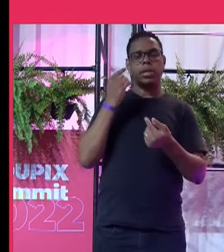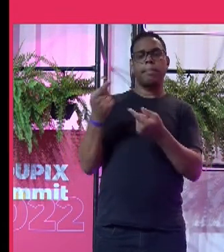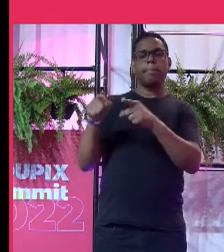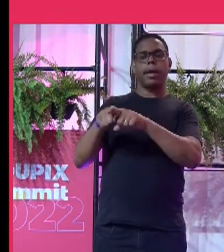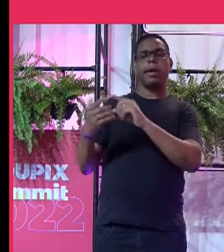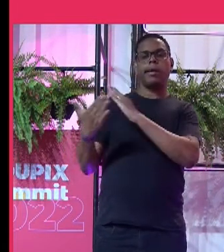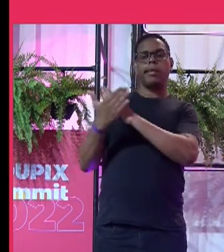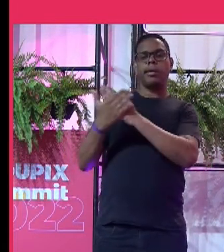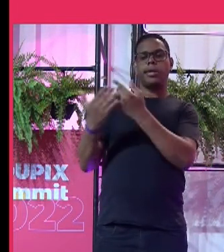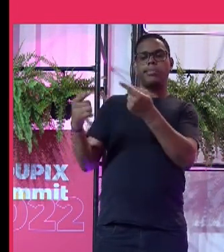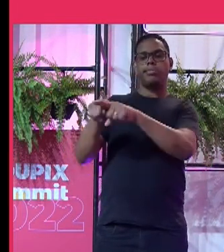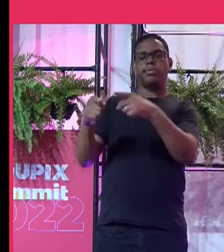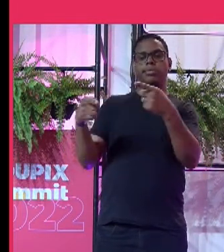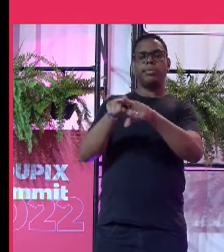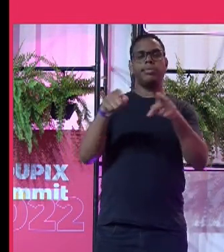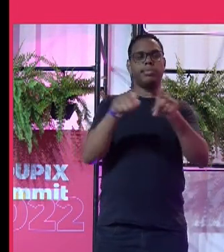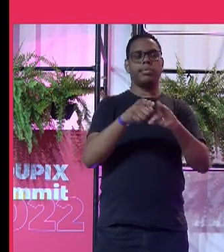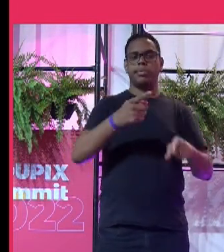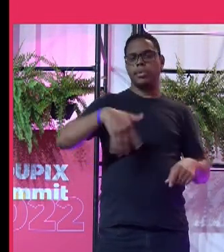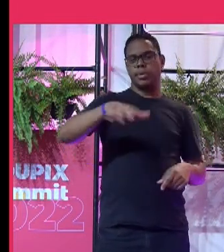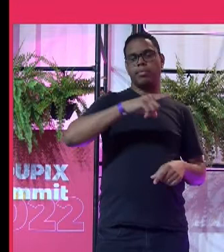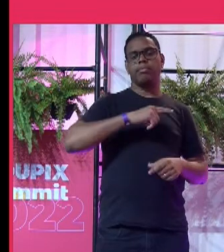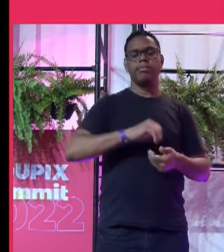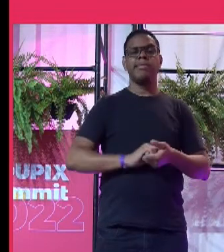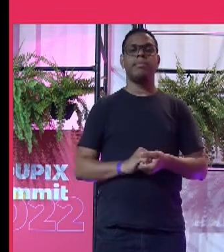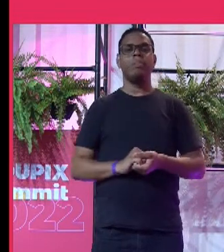parceiros que existem hoje em dia no mercado de trabalho.